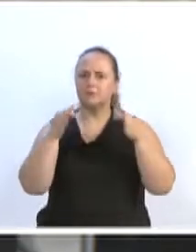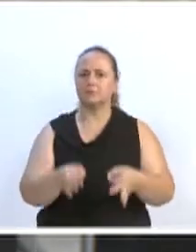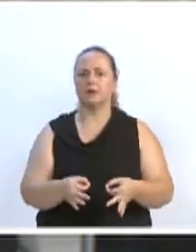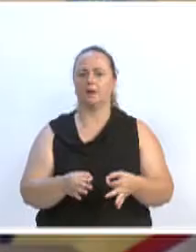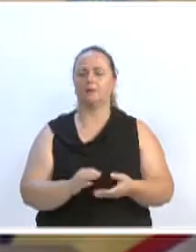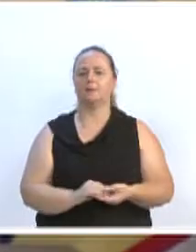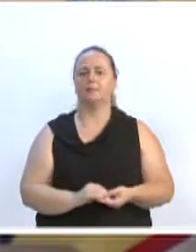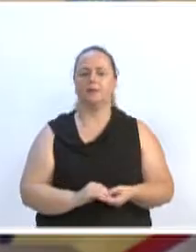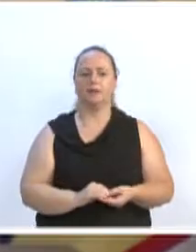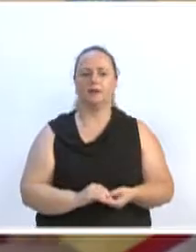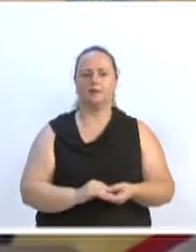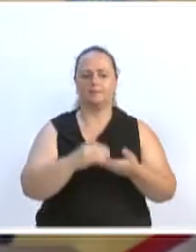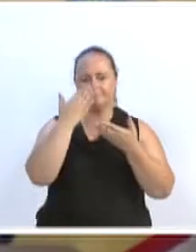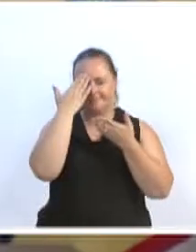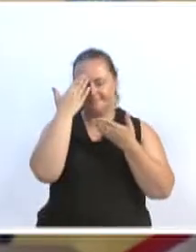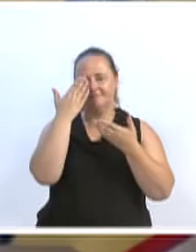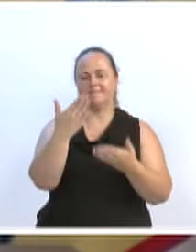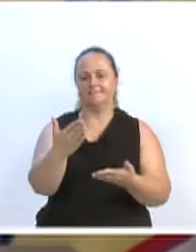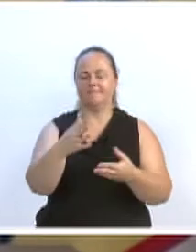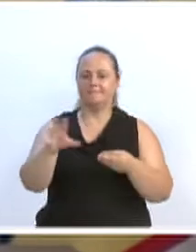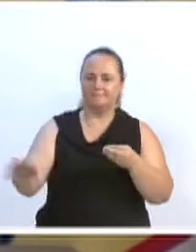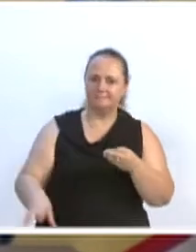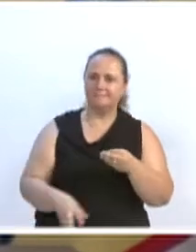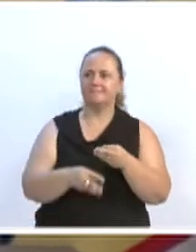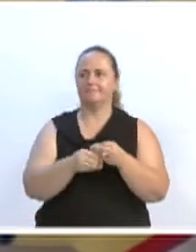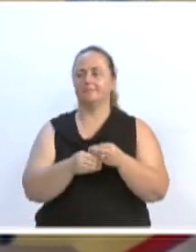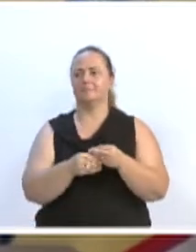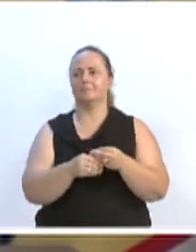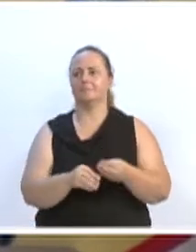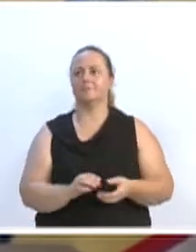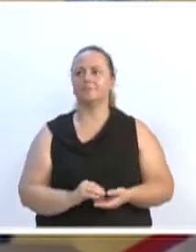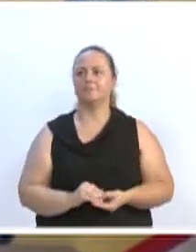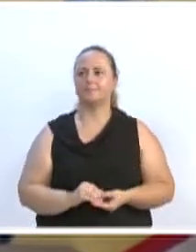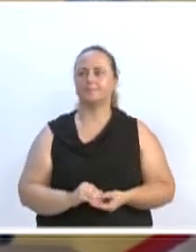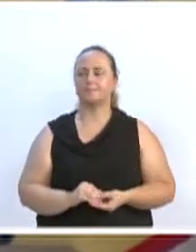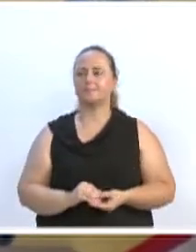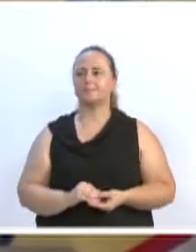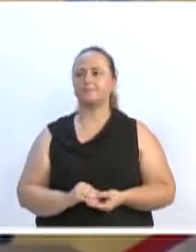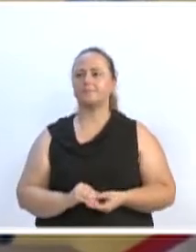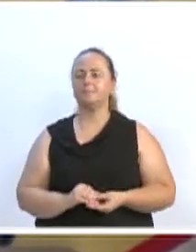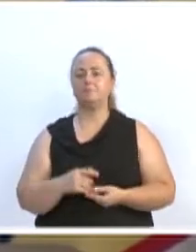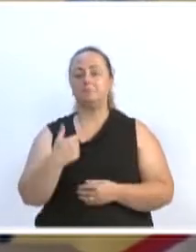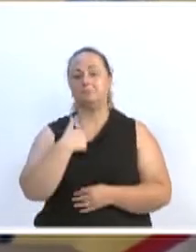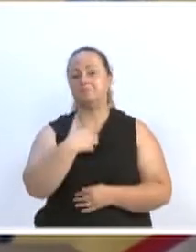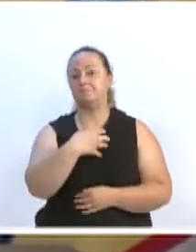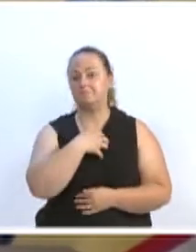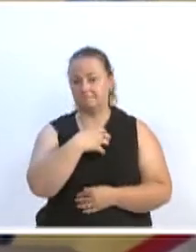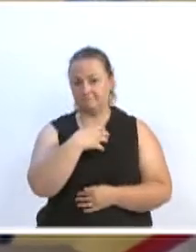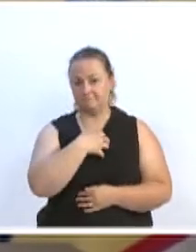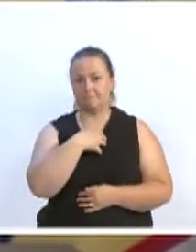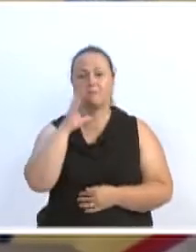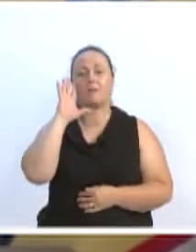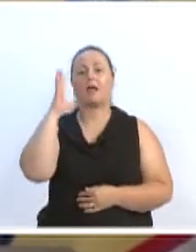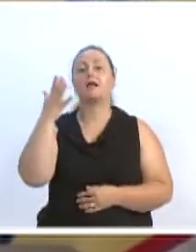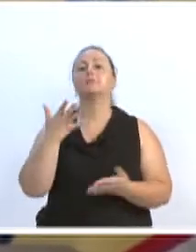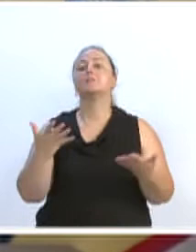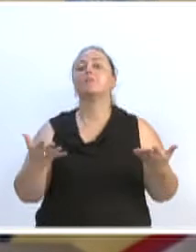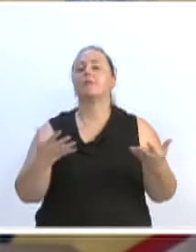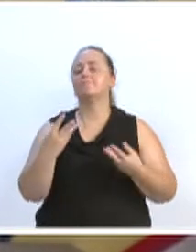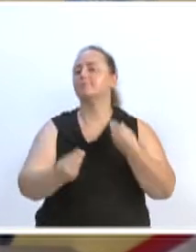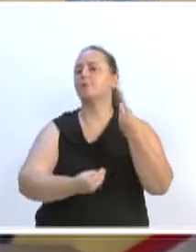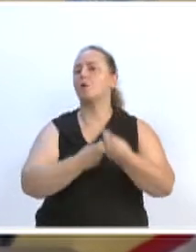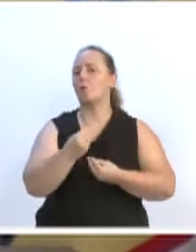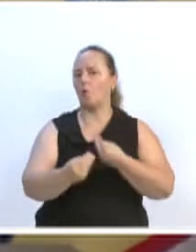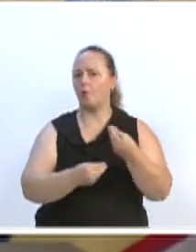obrigado inclua sua fala meu pronunciamento eu do meu modus operanti tenho a solução é